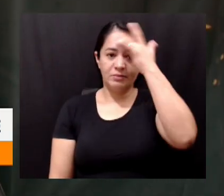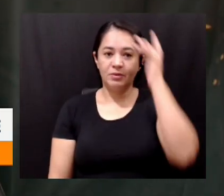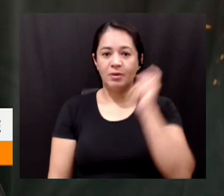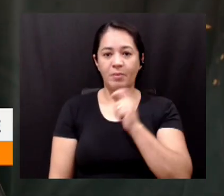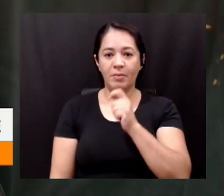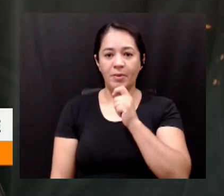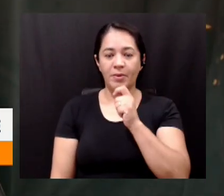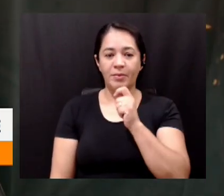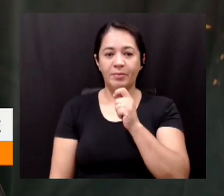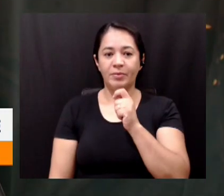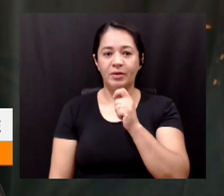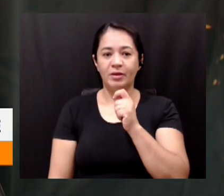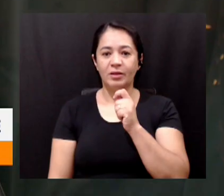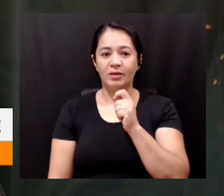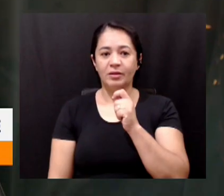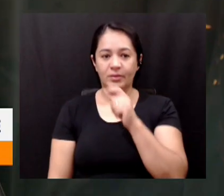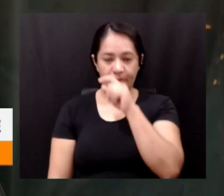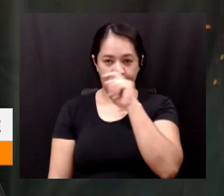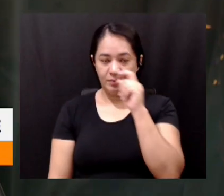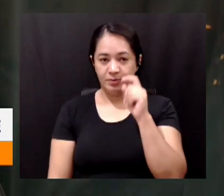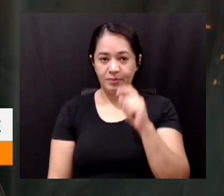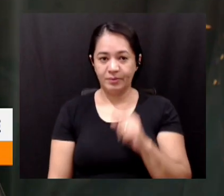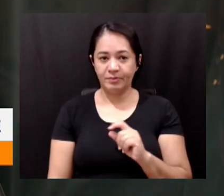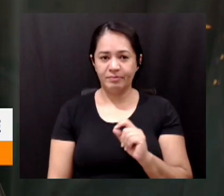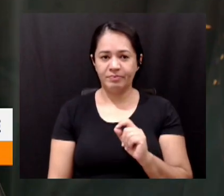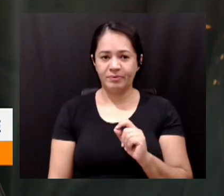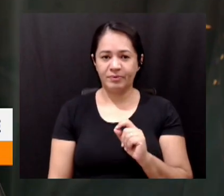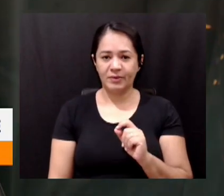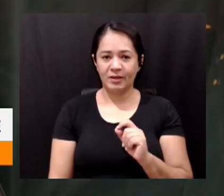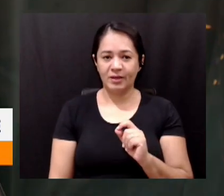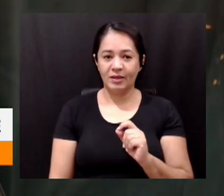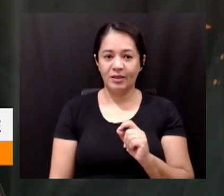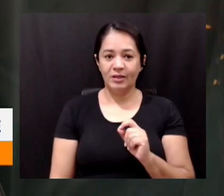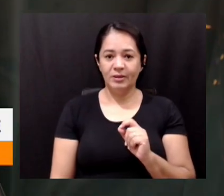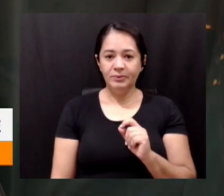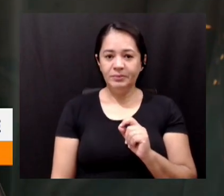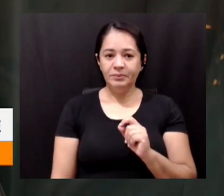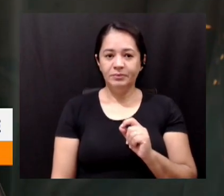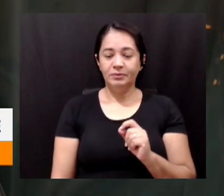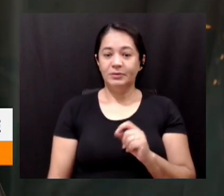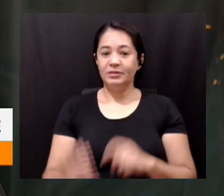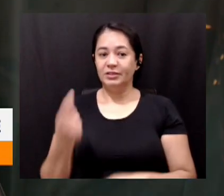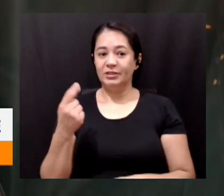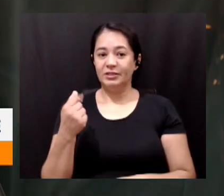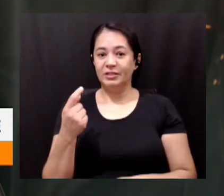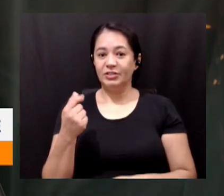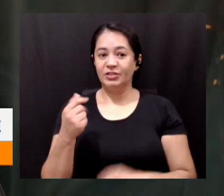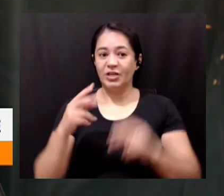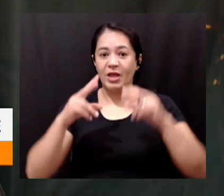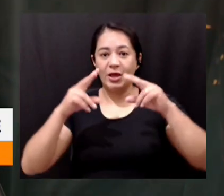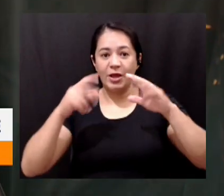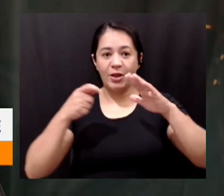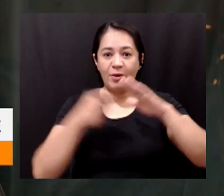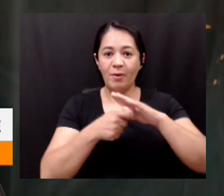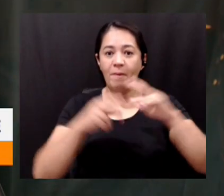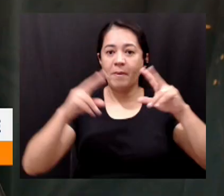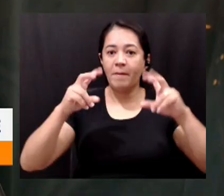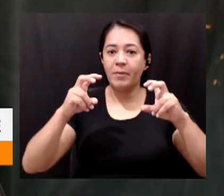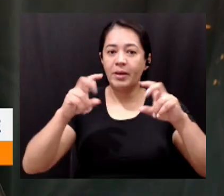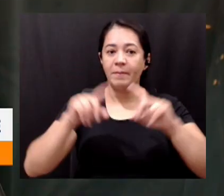bets dinheiro antes usado por outros tipos